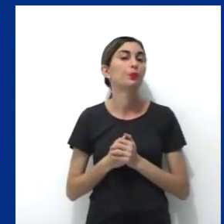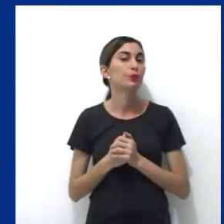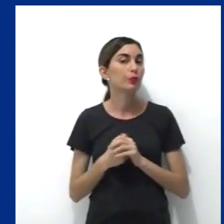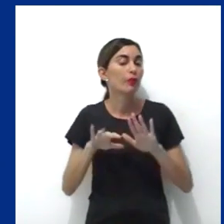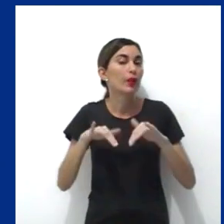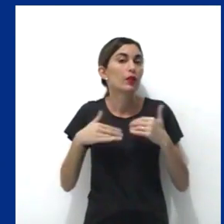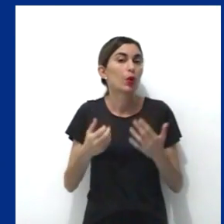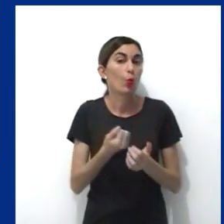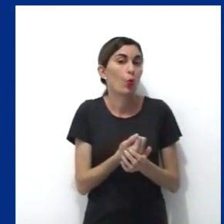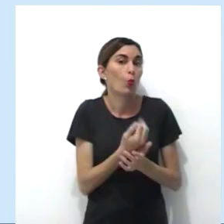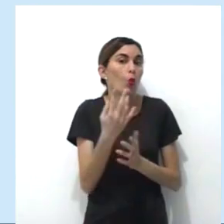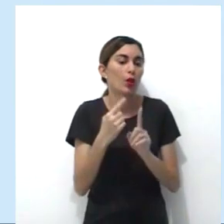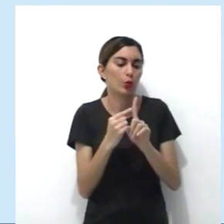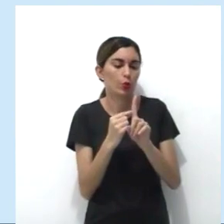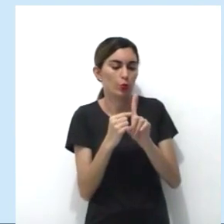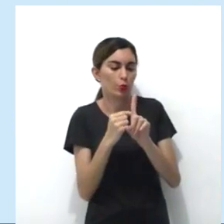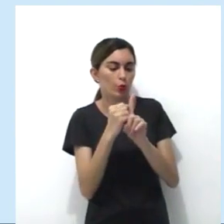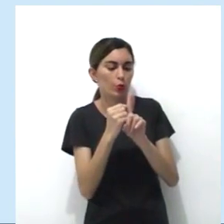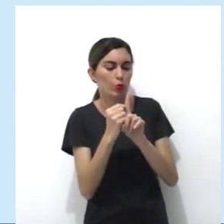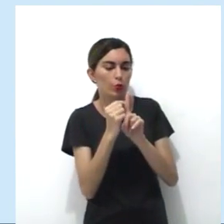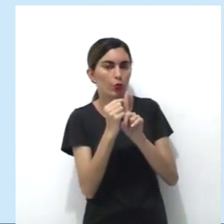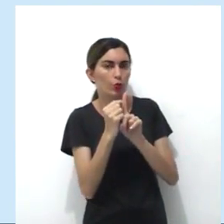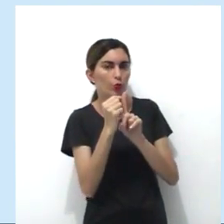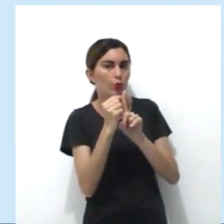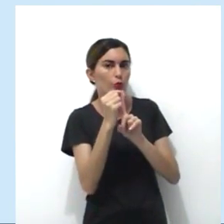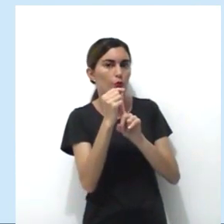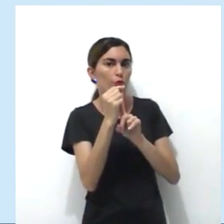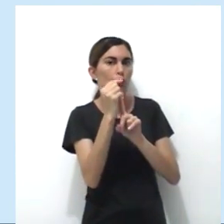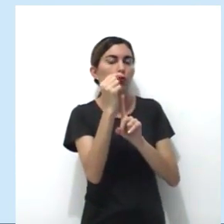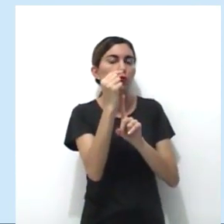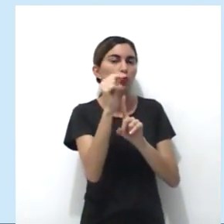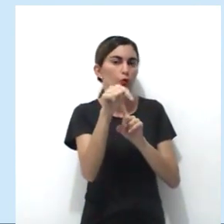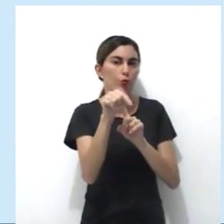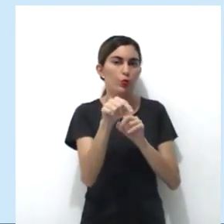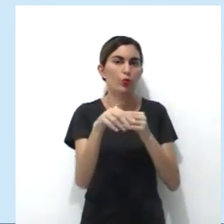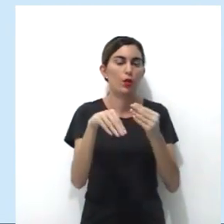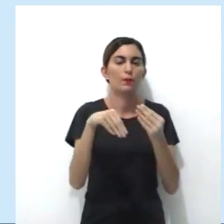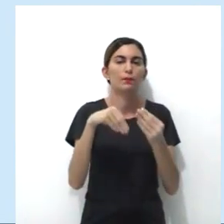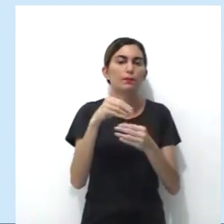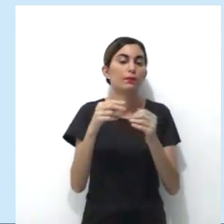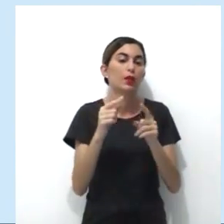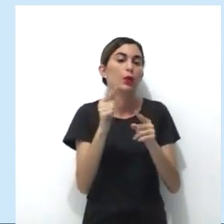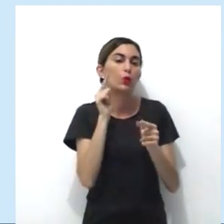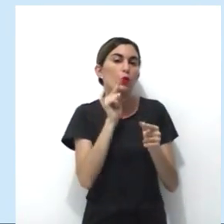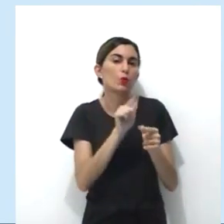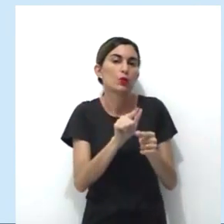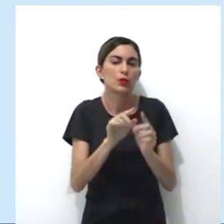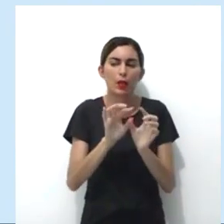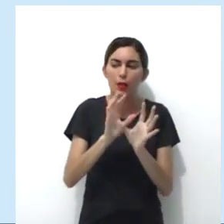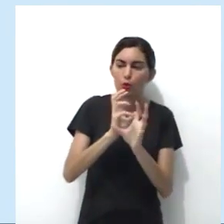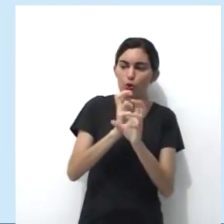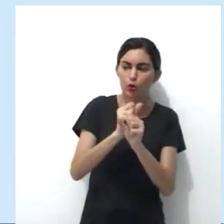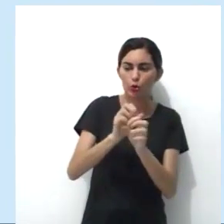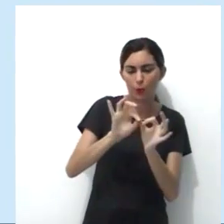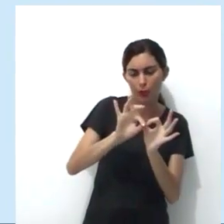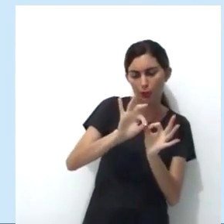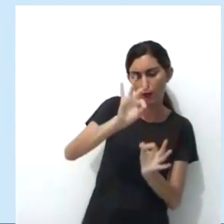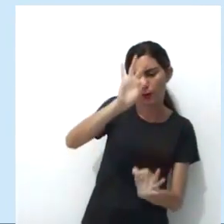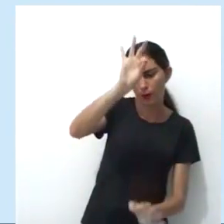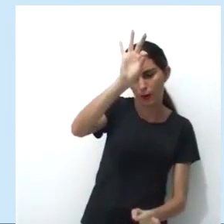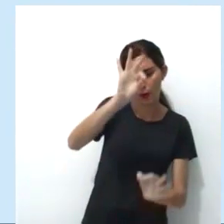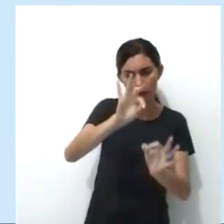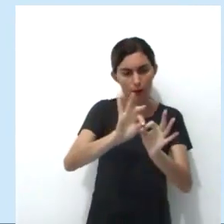Esse líquido é um metal chamado mercúrio. É um dos metais que